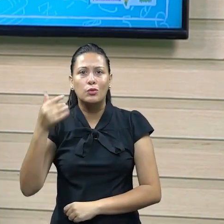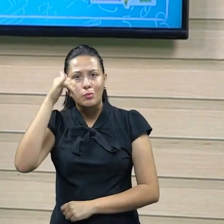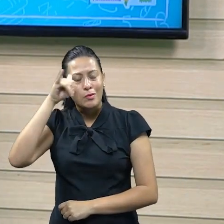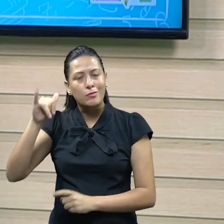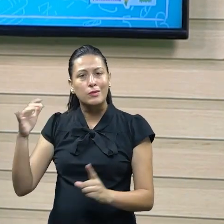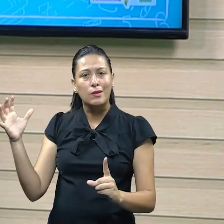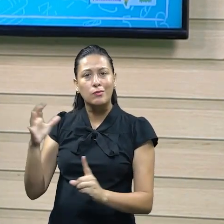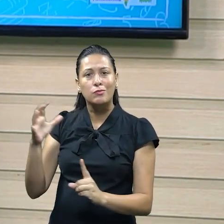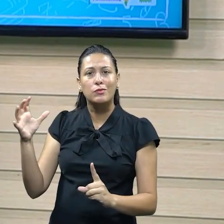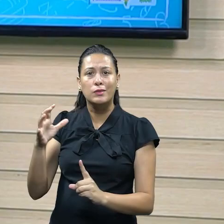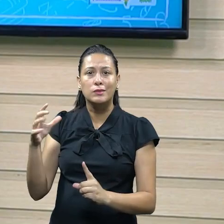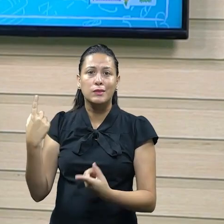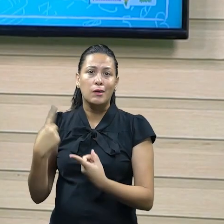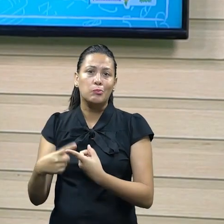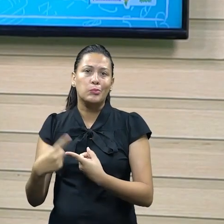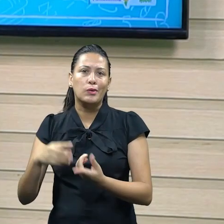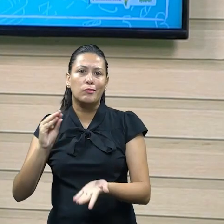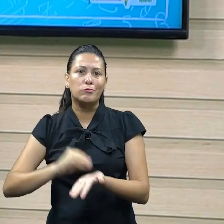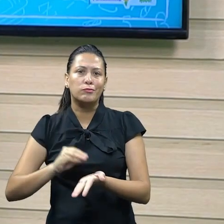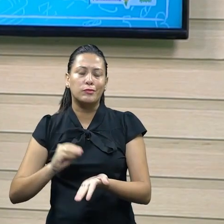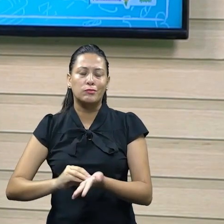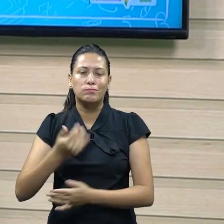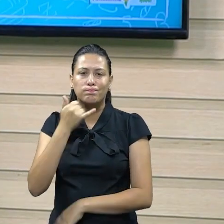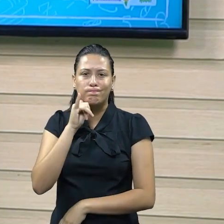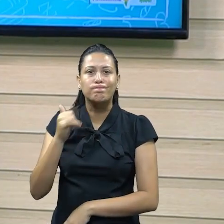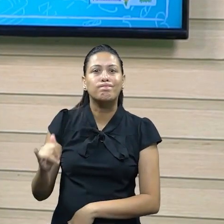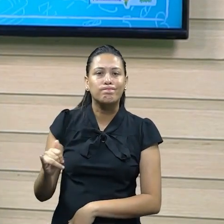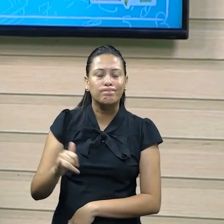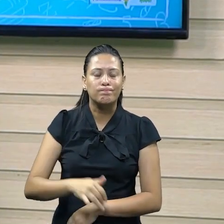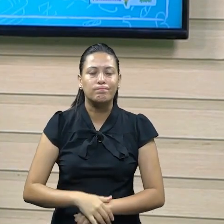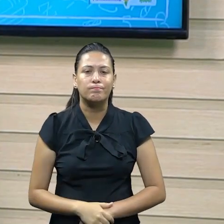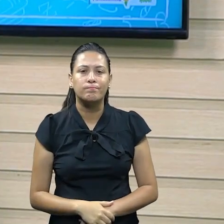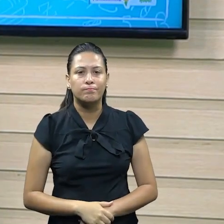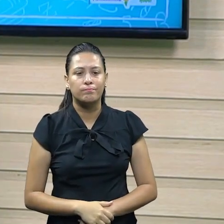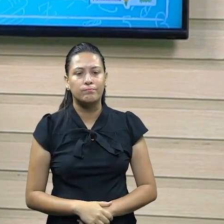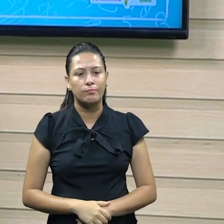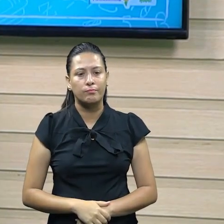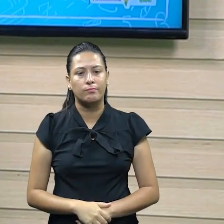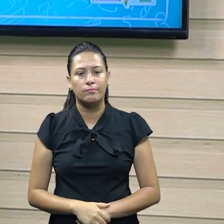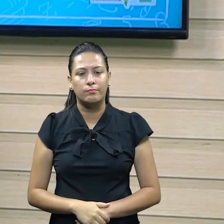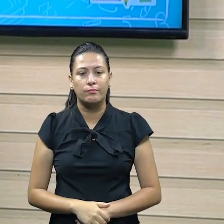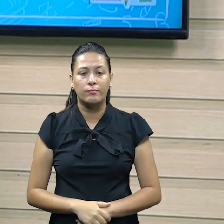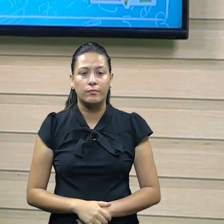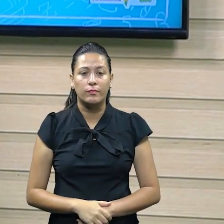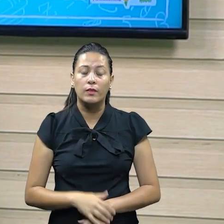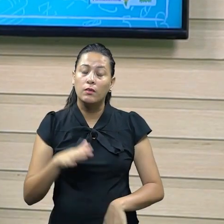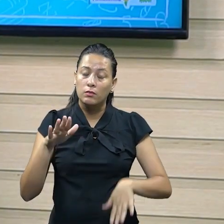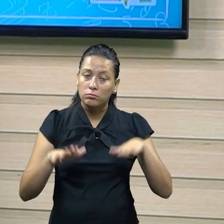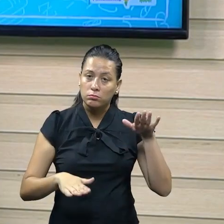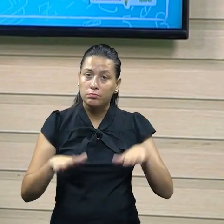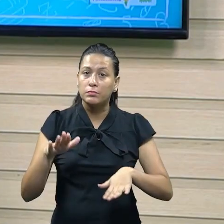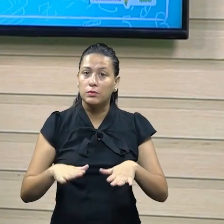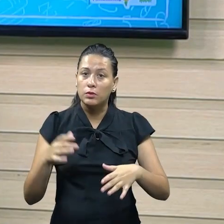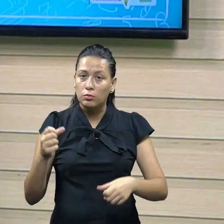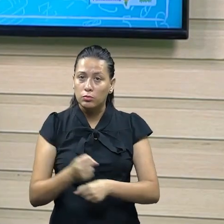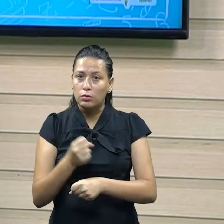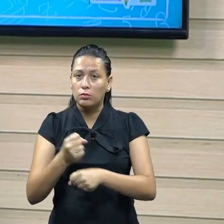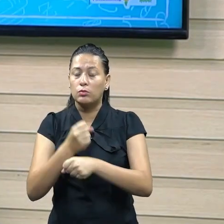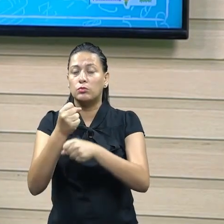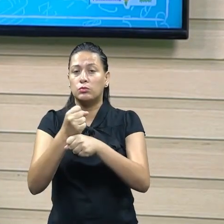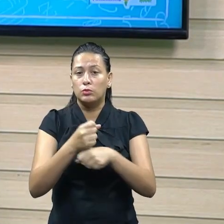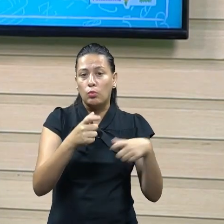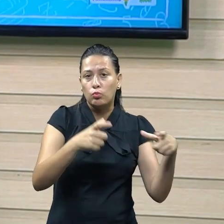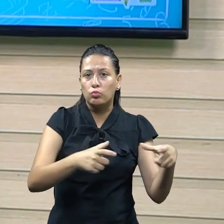por conta da falta de energia. Então, dependendo da construção, do local, do